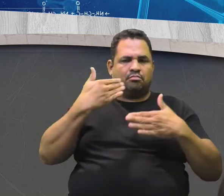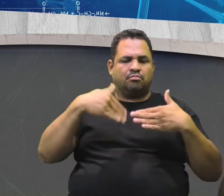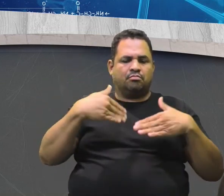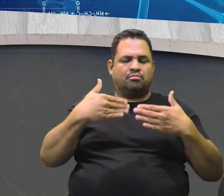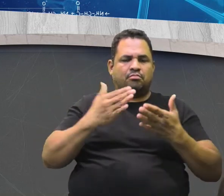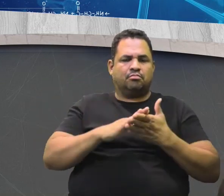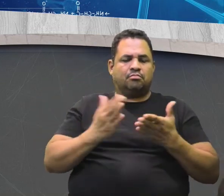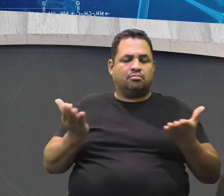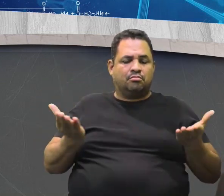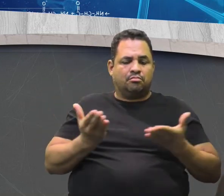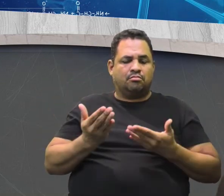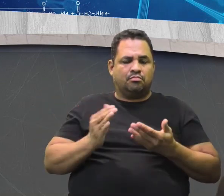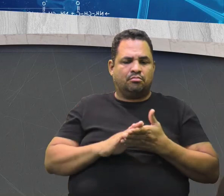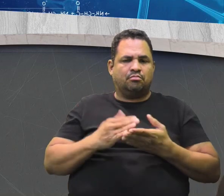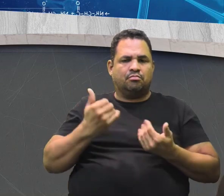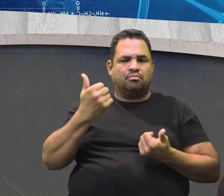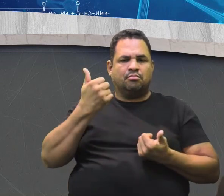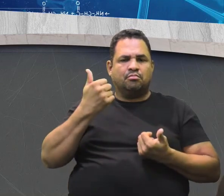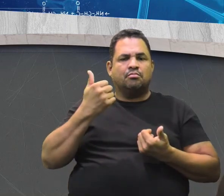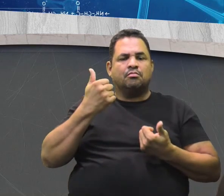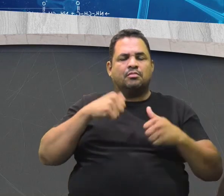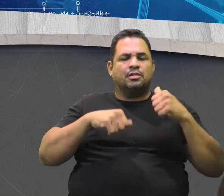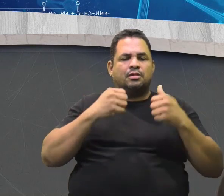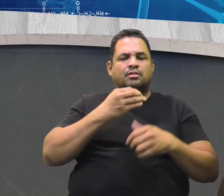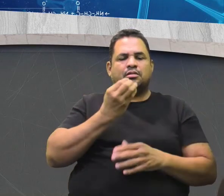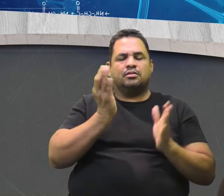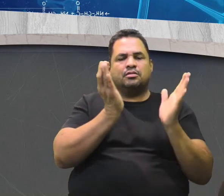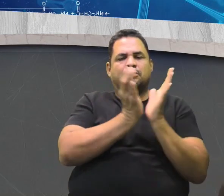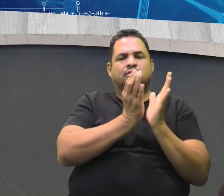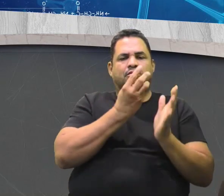tanto agora da avaliação da unidade 3, como nas